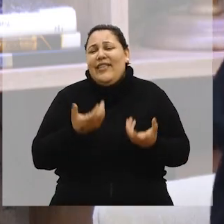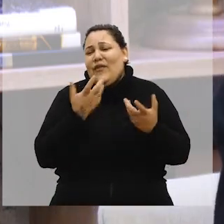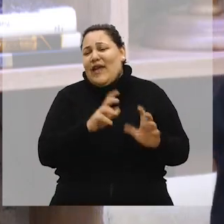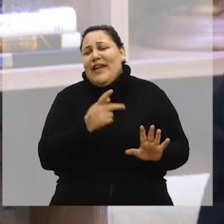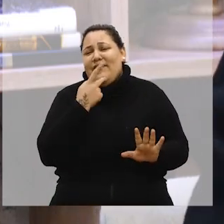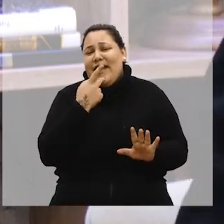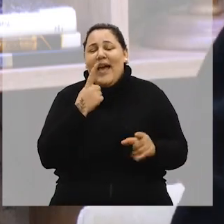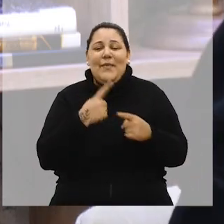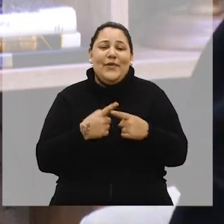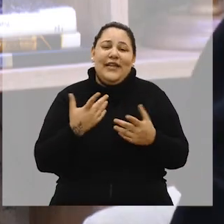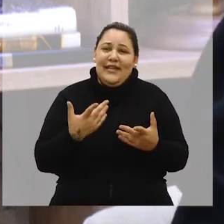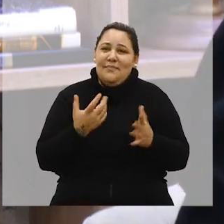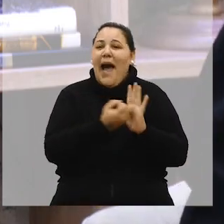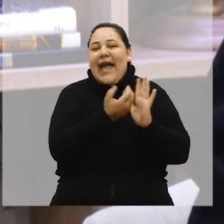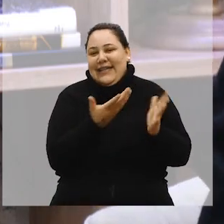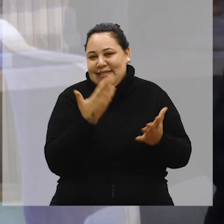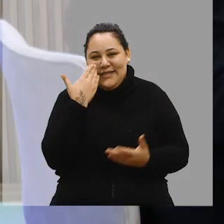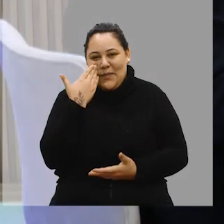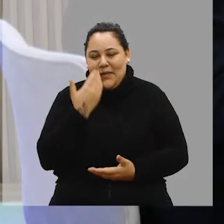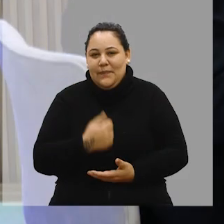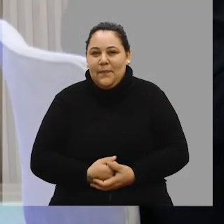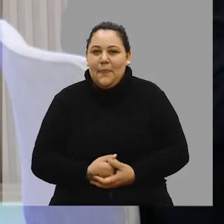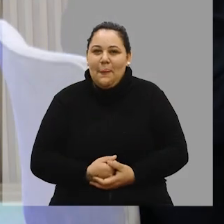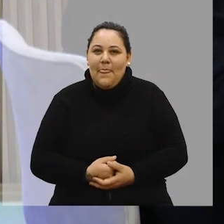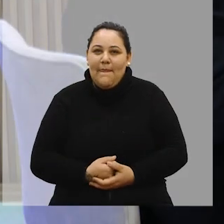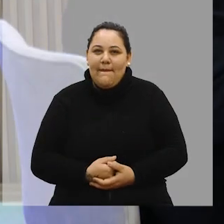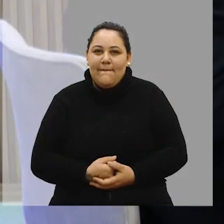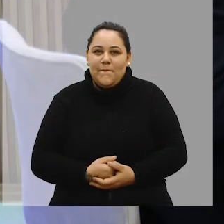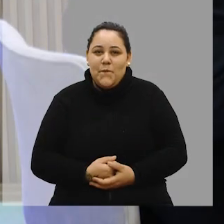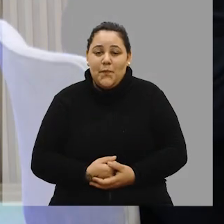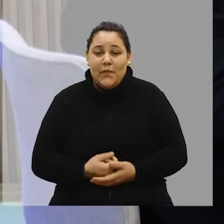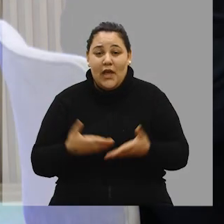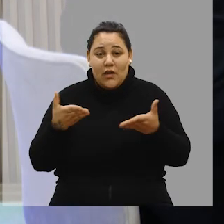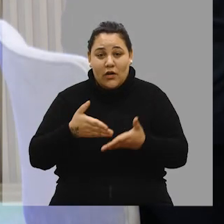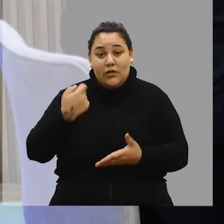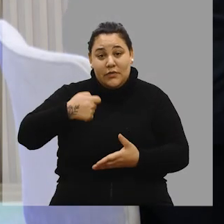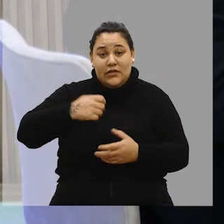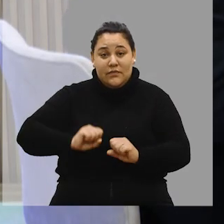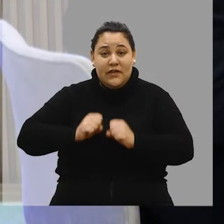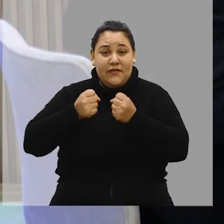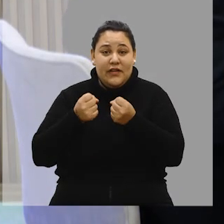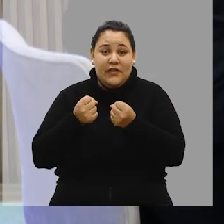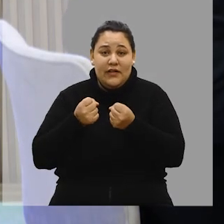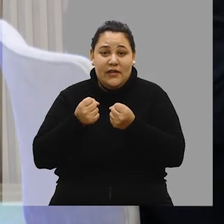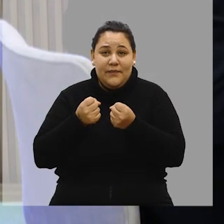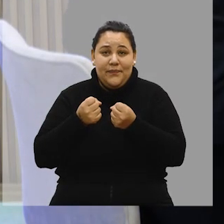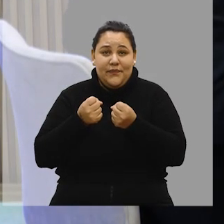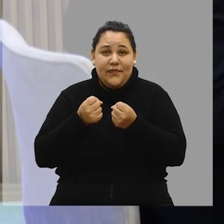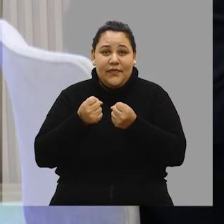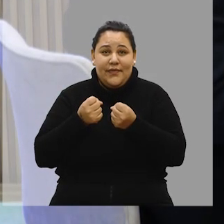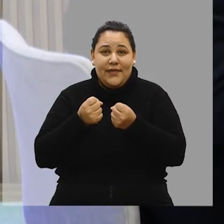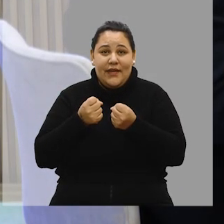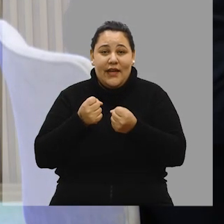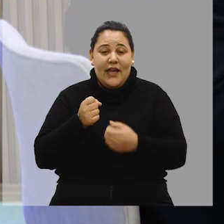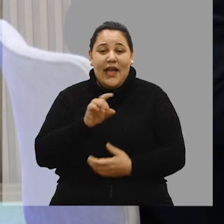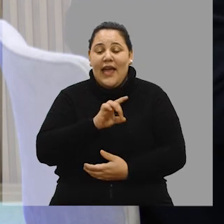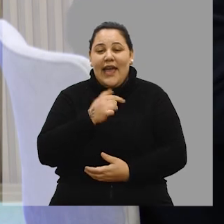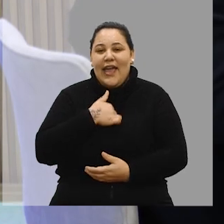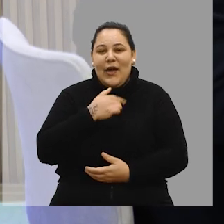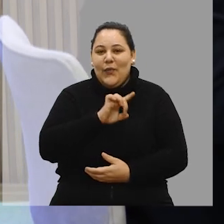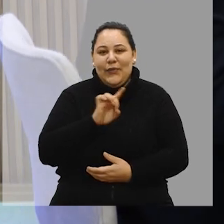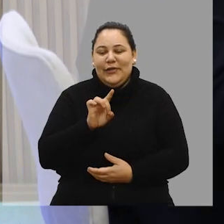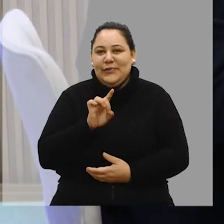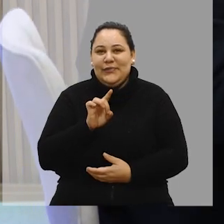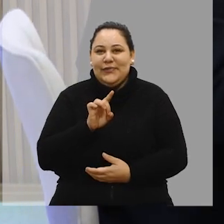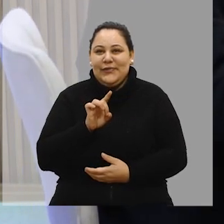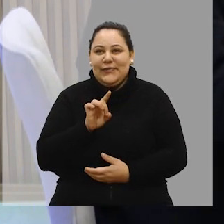sair marcado, né? Agora me ocorre uma coisa que eu tenho que vir em minha própria defesa. Eu não sou sectário. Não. Mas é